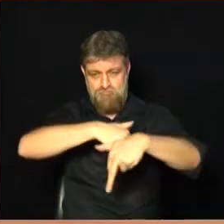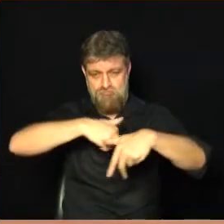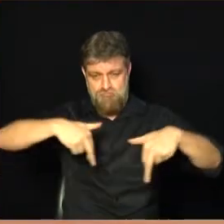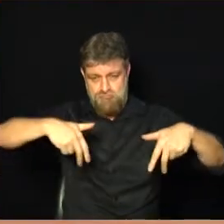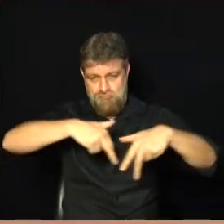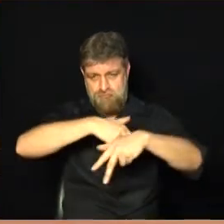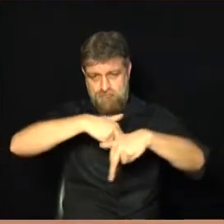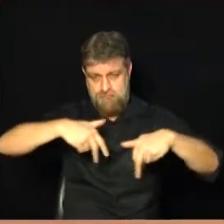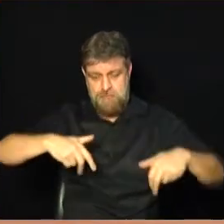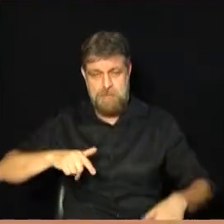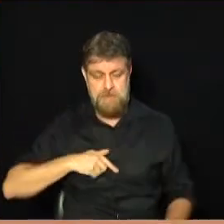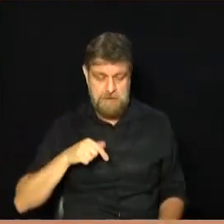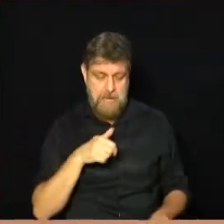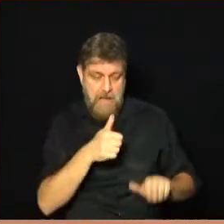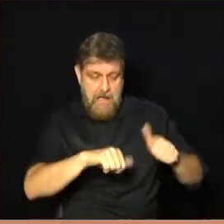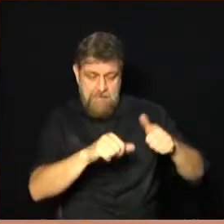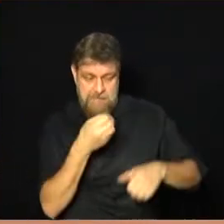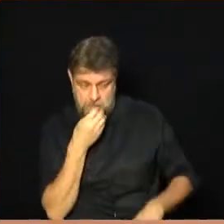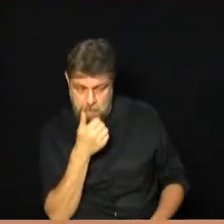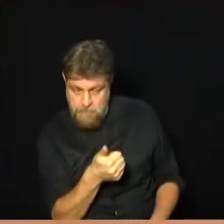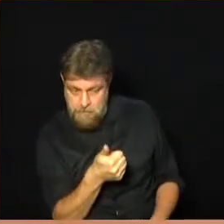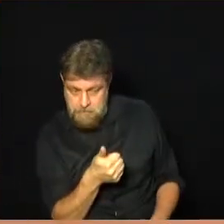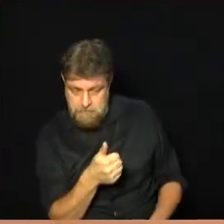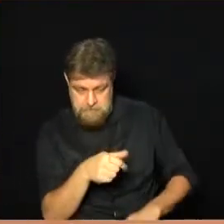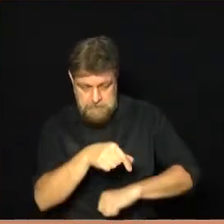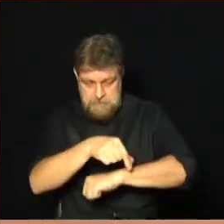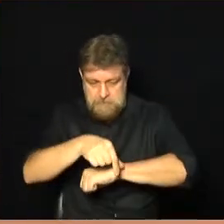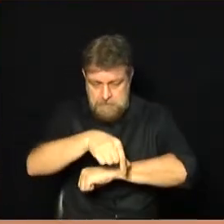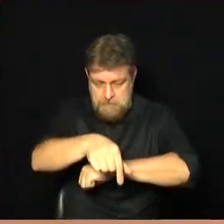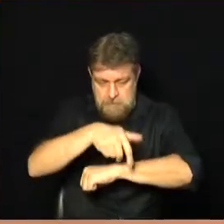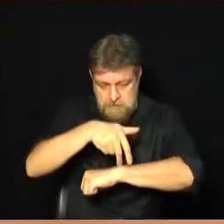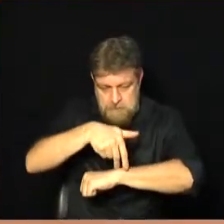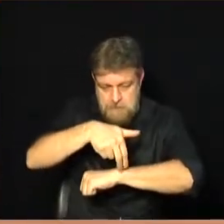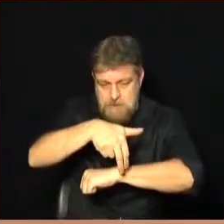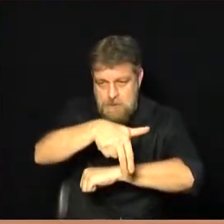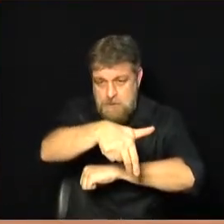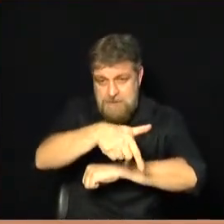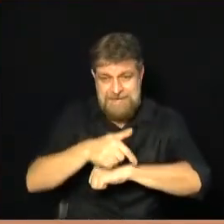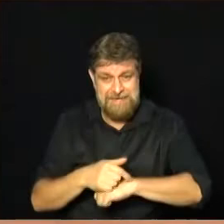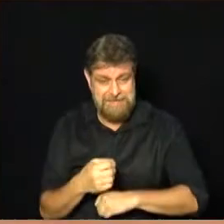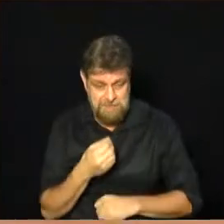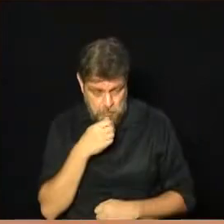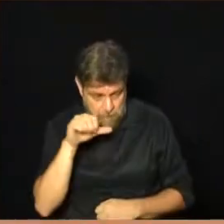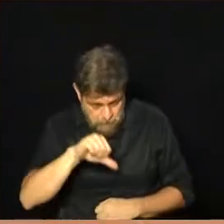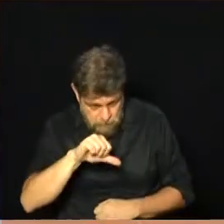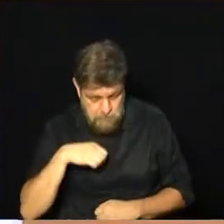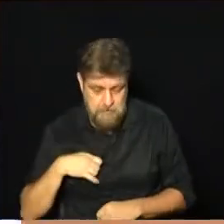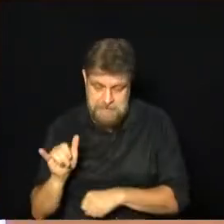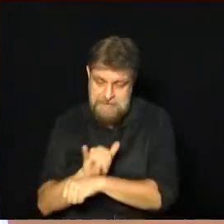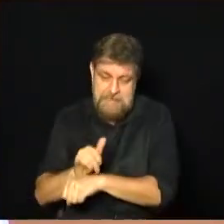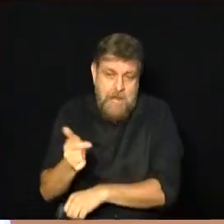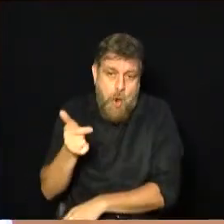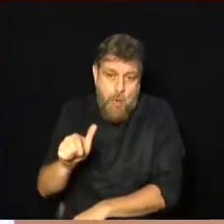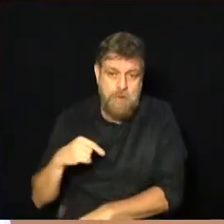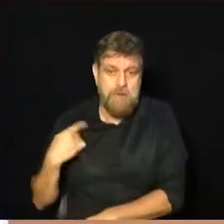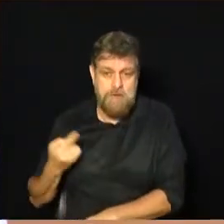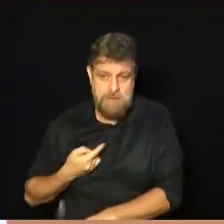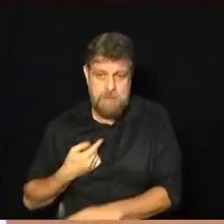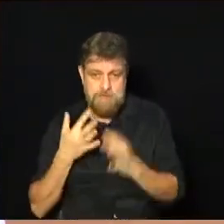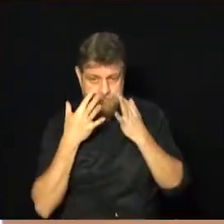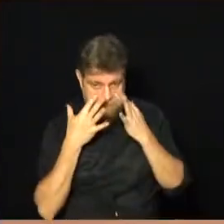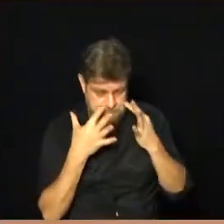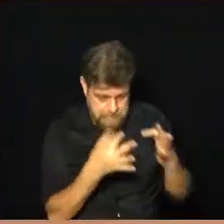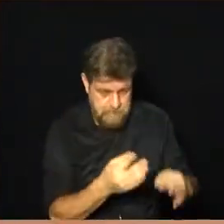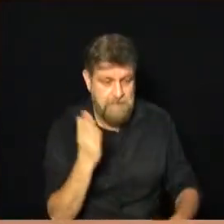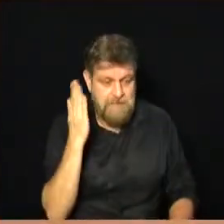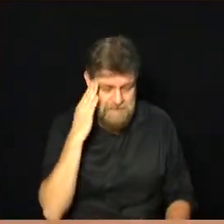vamos avaliar se aquilo ficou bom durante um certo tempo. Se não ficou bom, faremos outras medidas. Então nós estamos em cima disso, sabemos